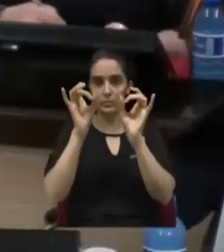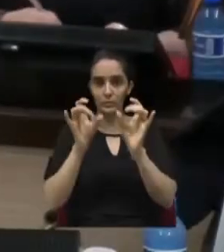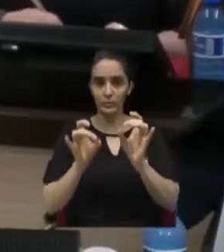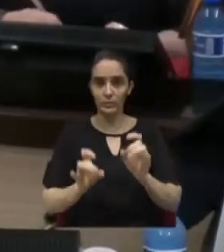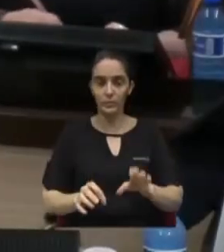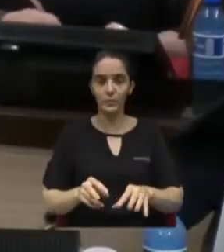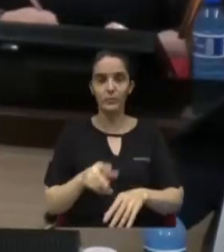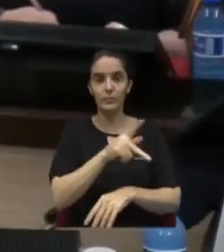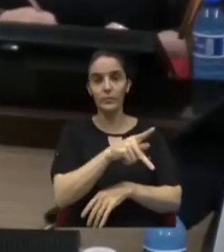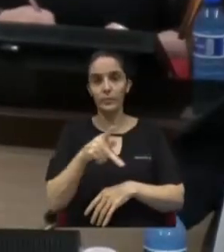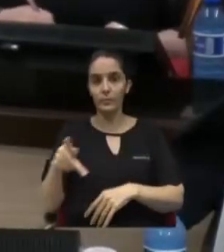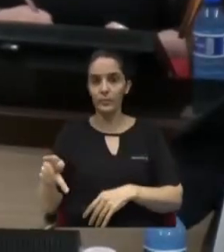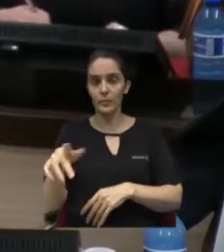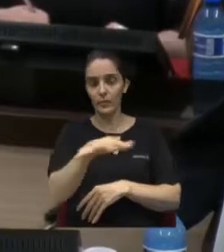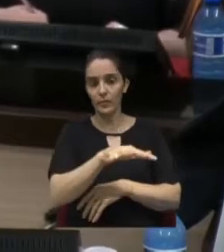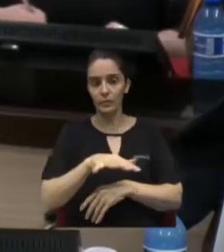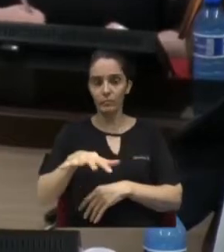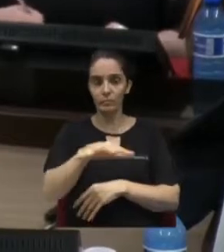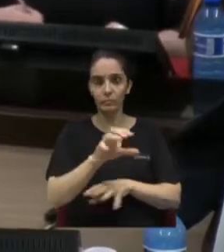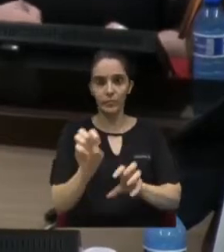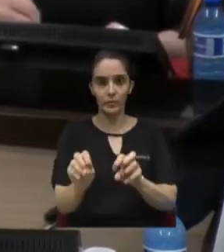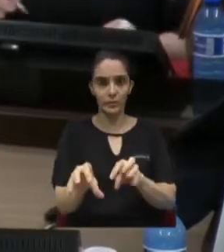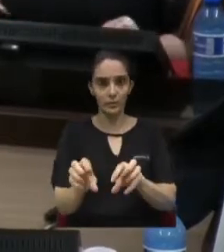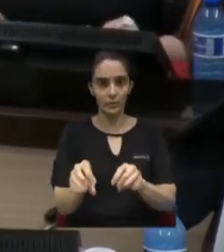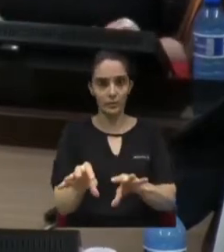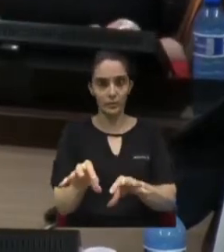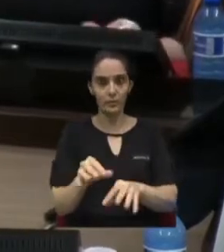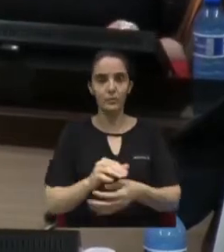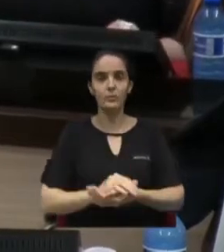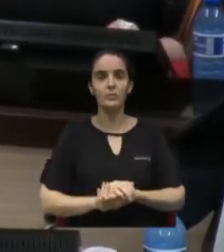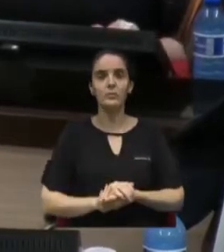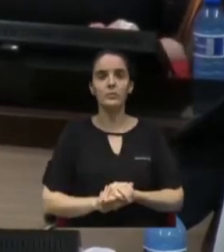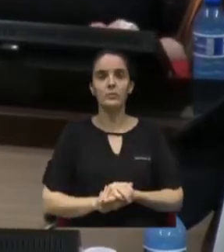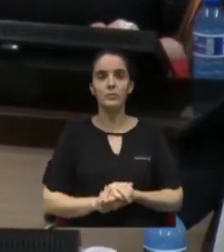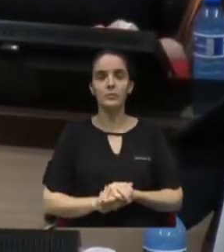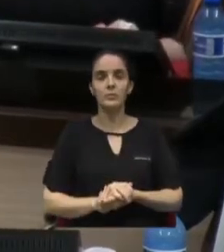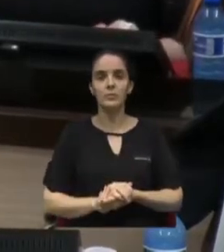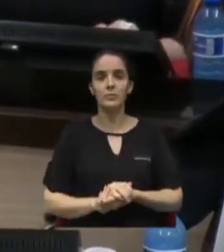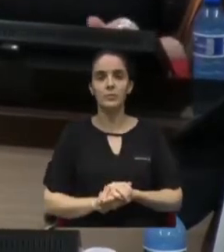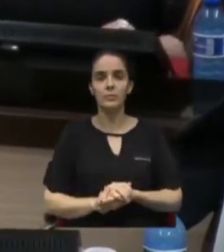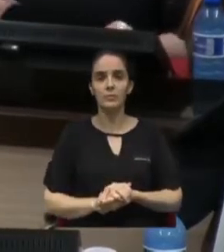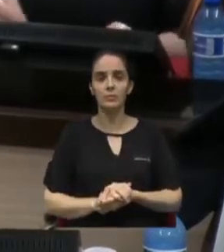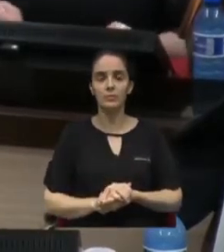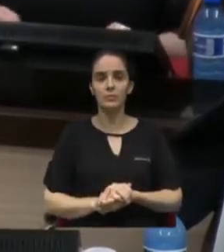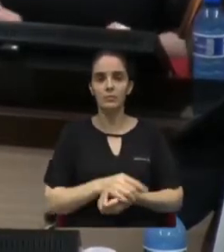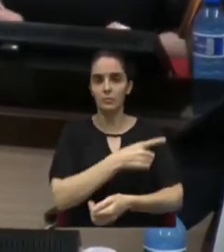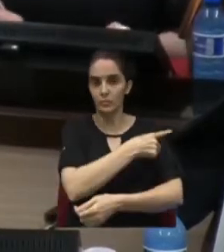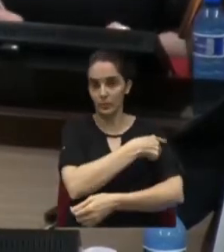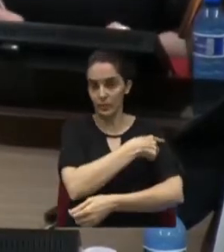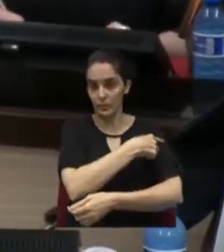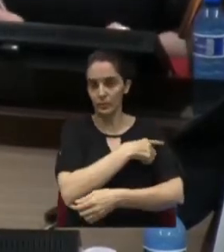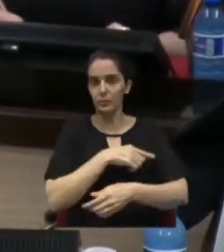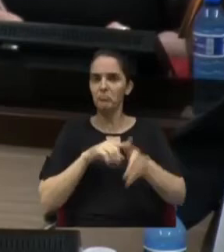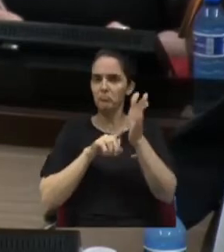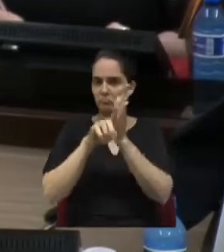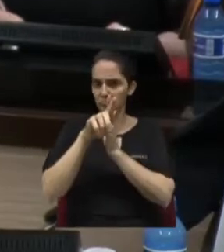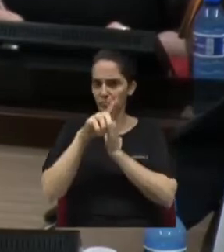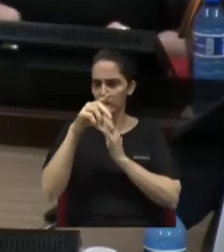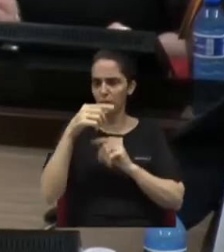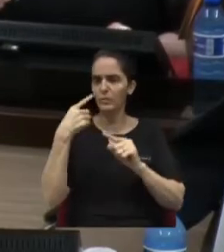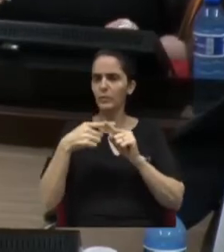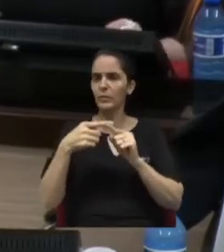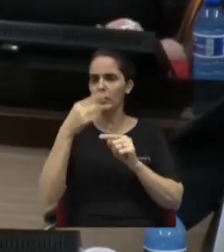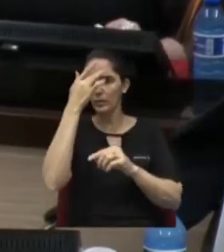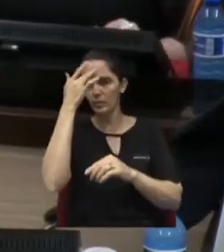dos professores da área de ensino fundamental aqui do município de Limeira. Provavelmente esse requerimento tenha se dado por algumas pessoas que devem